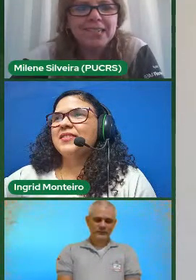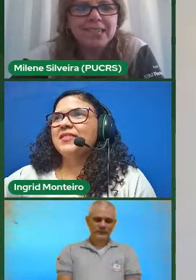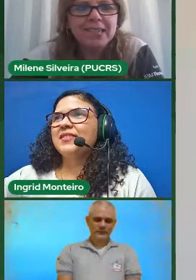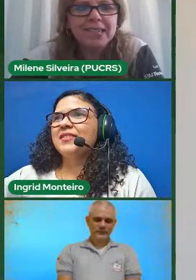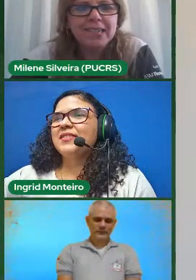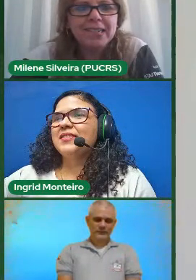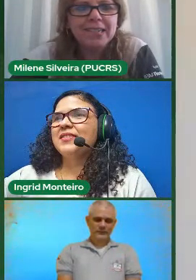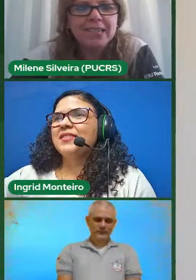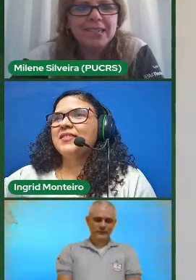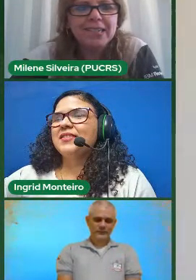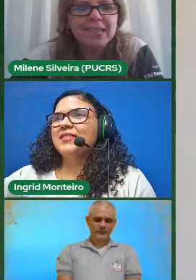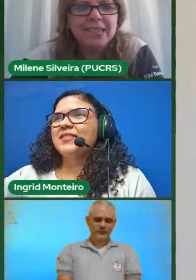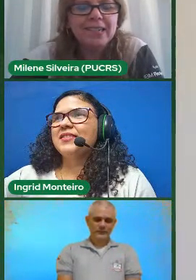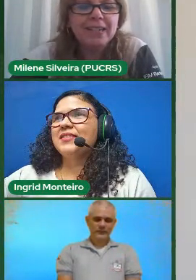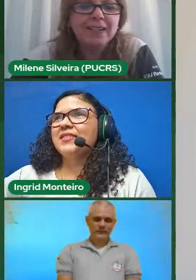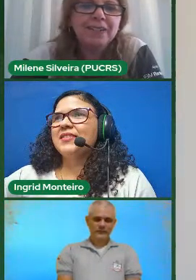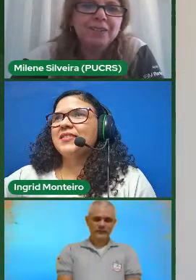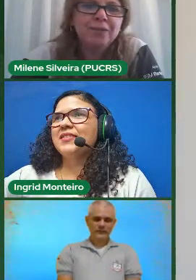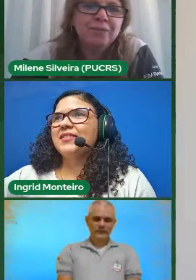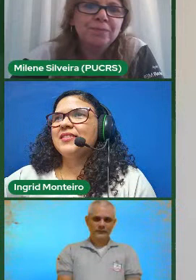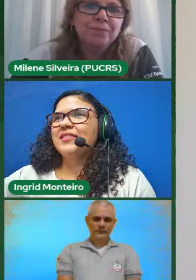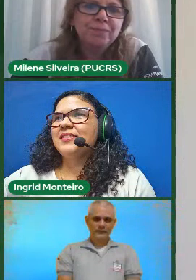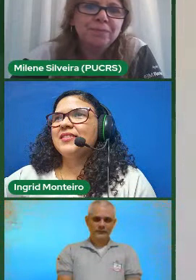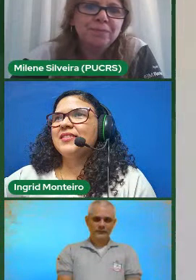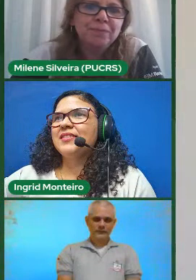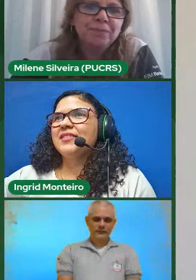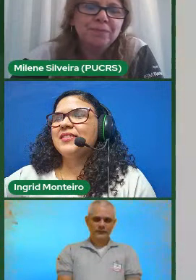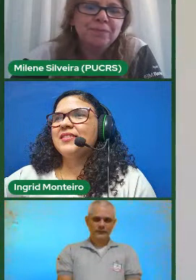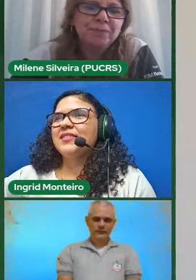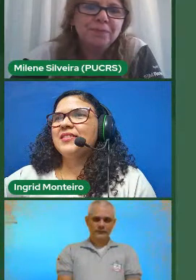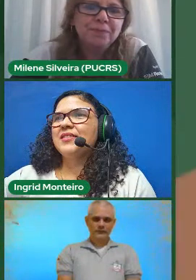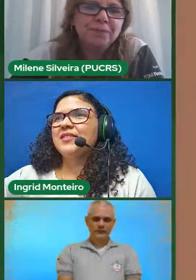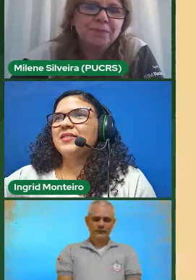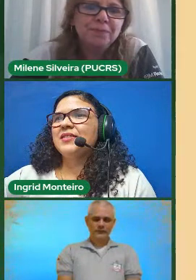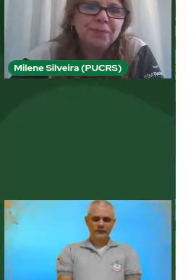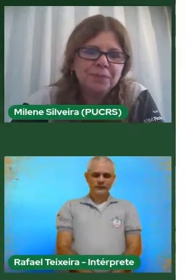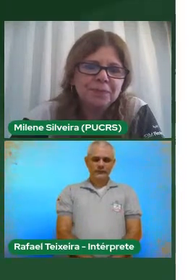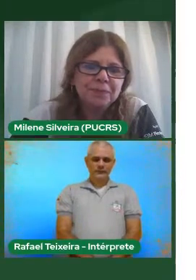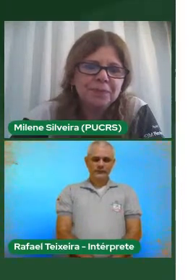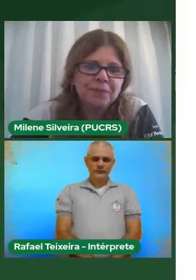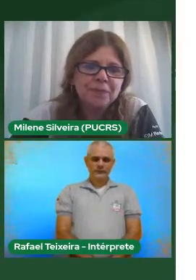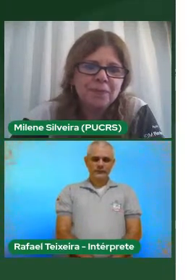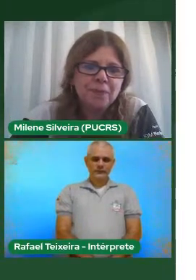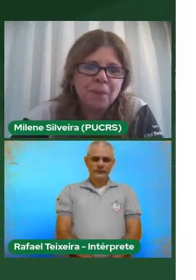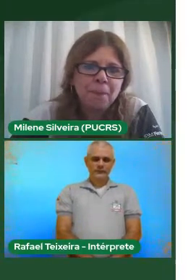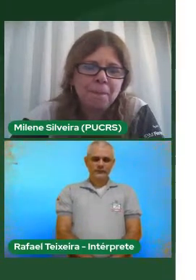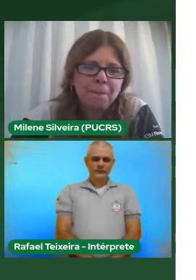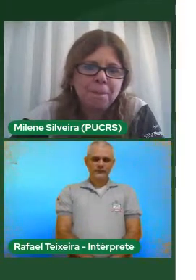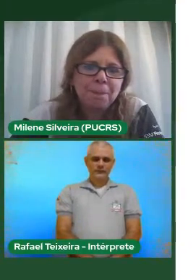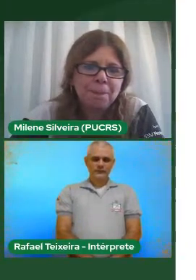Este é um dos momentos mais especiais do IHC 2021.